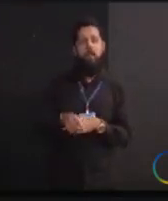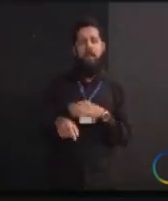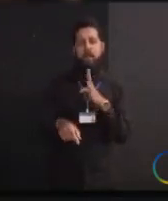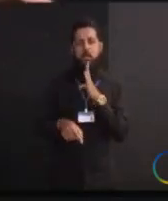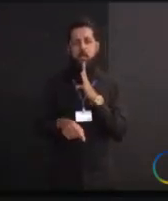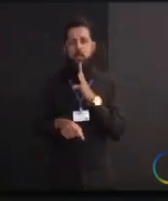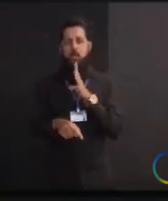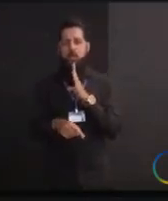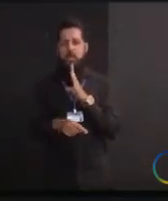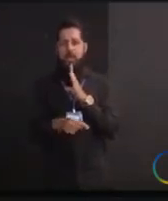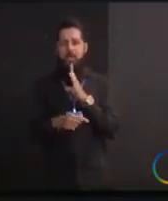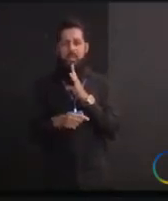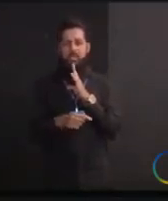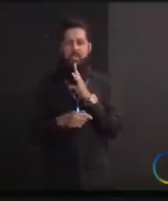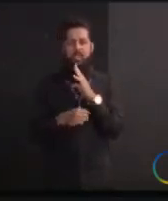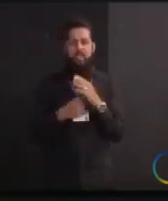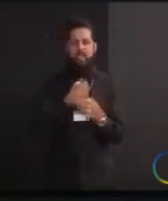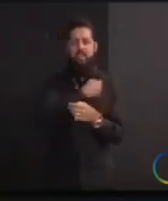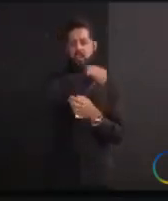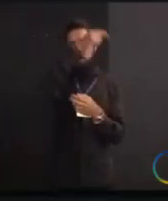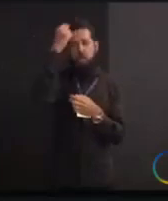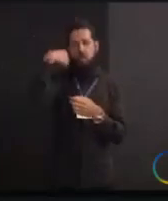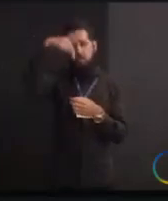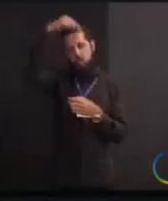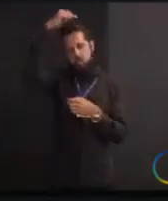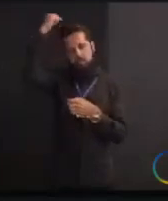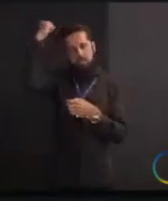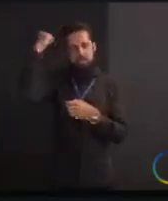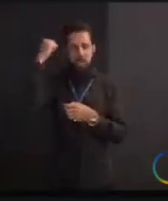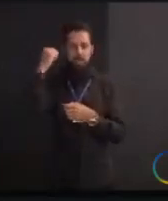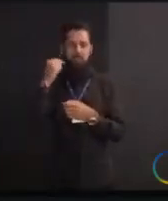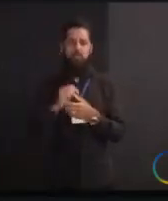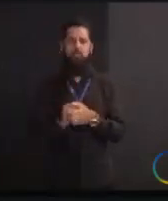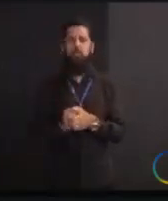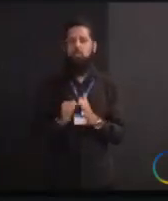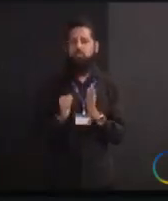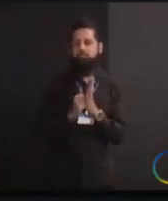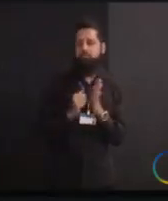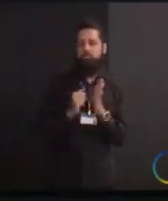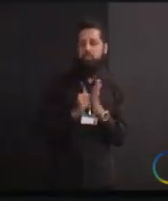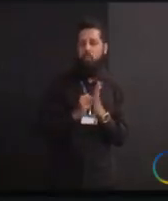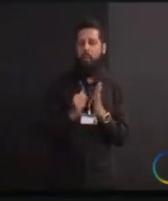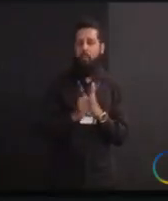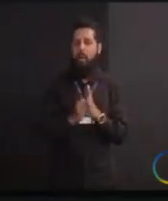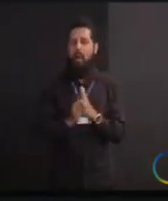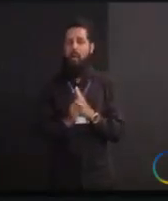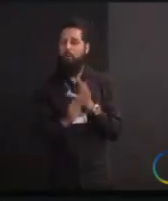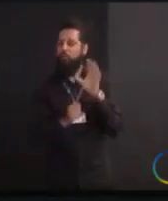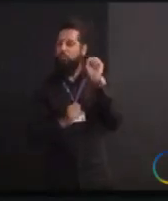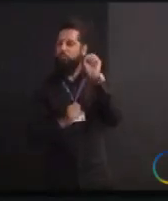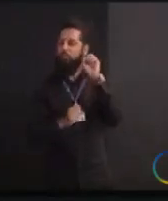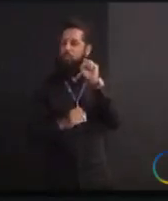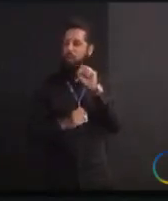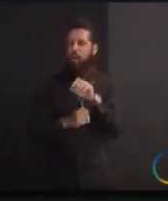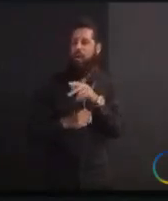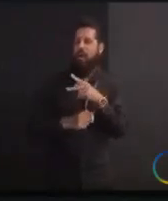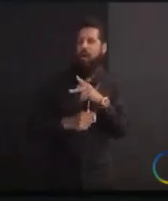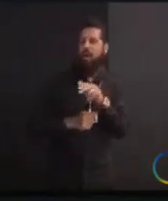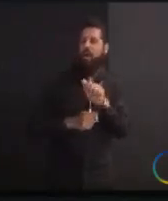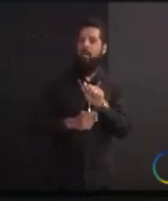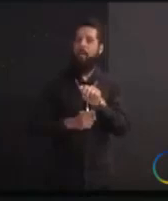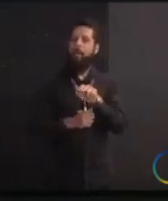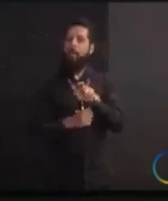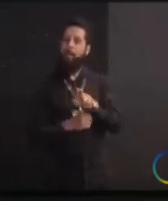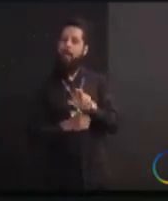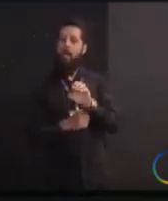oco, mas é profundamente desrespeitoso com a forma de pensar do outro. Como eu disse